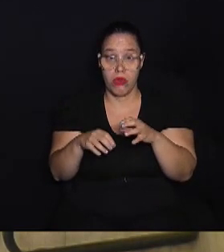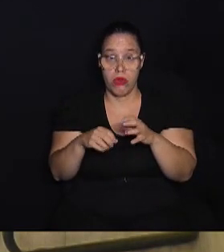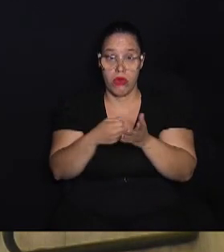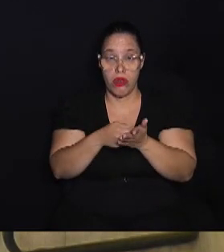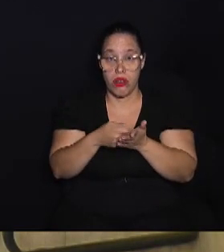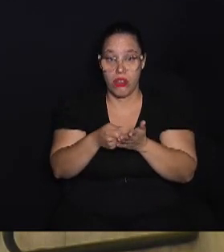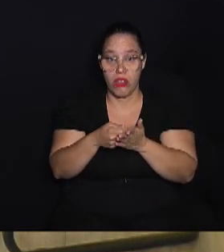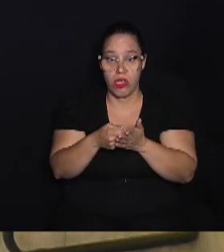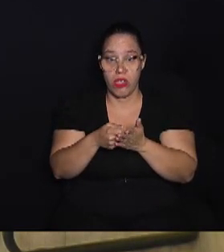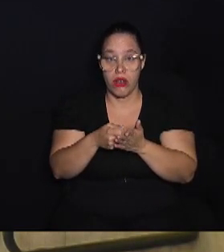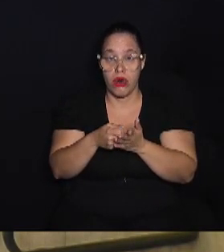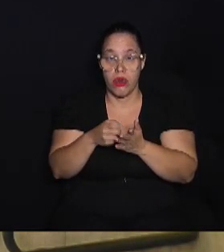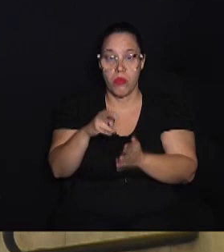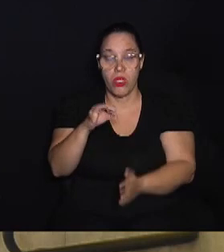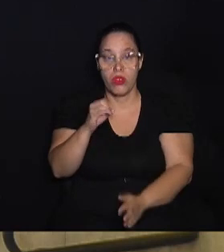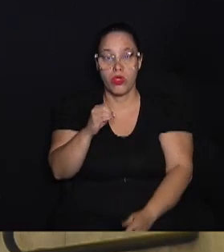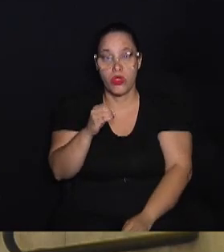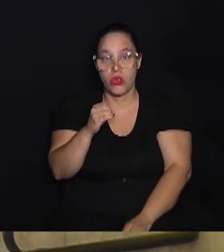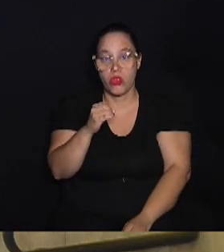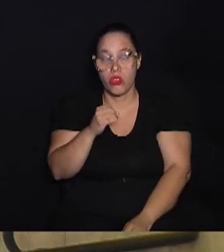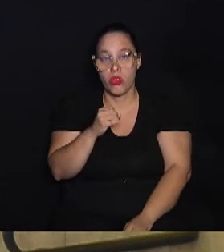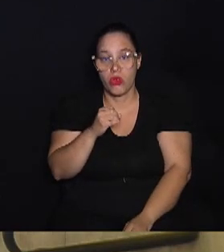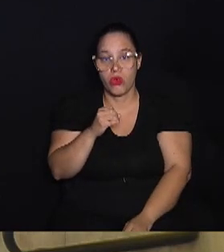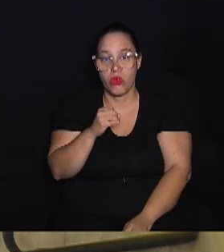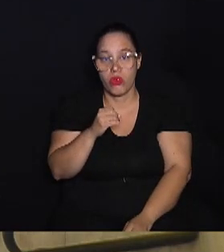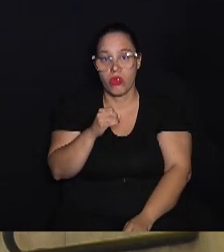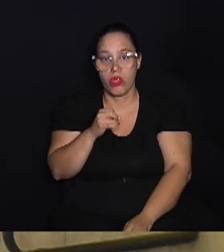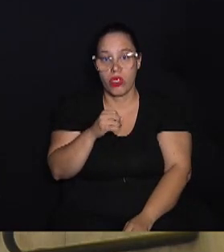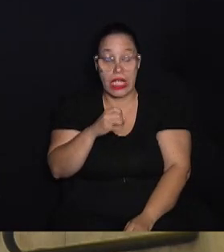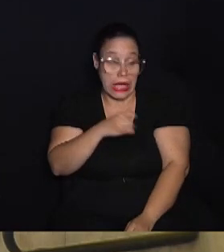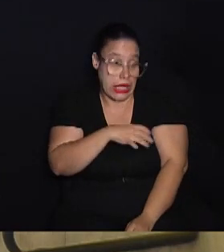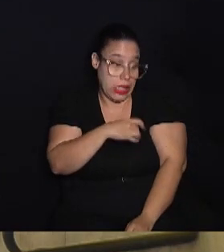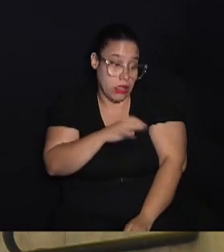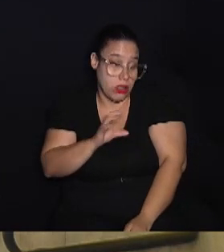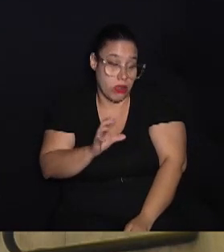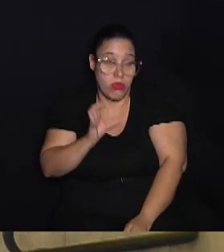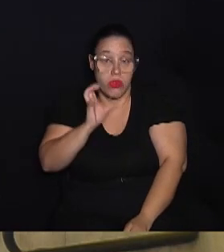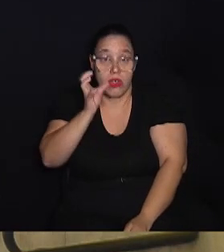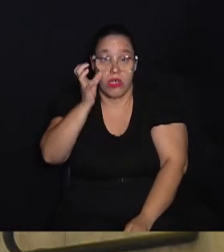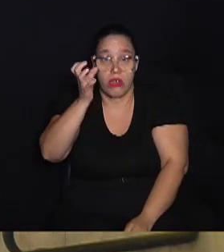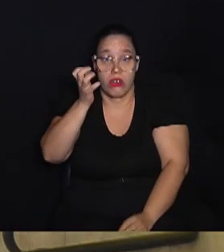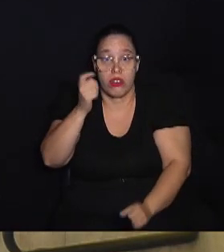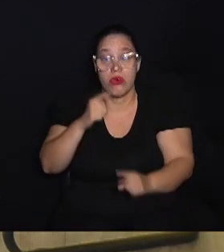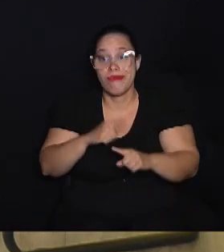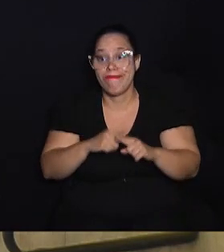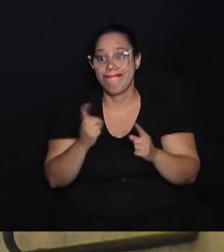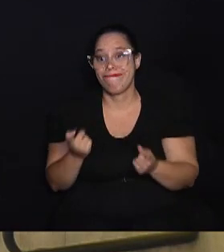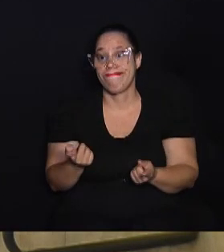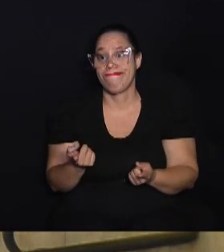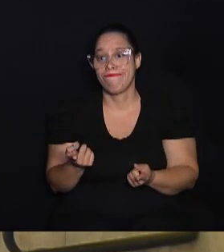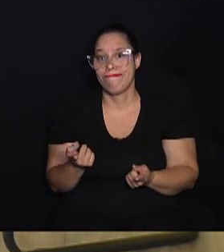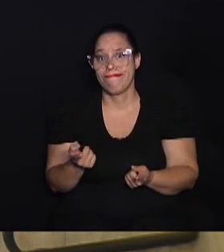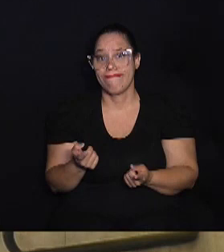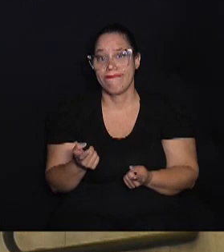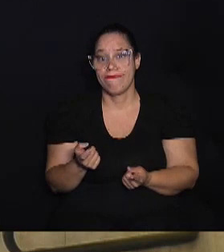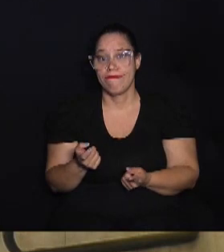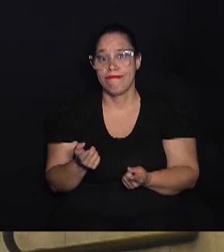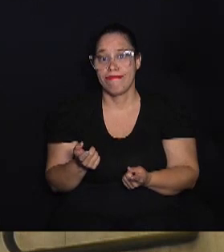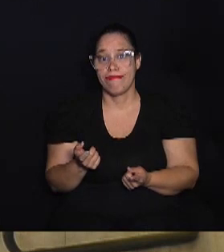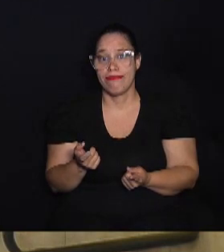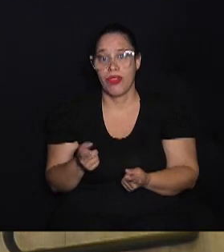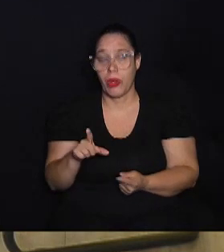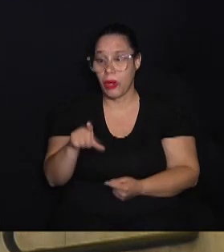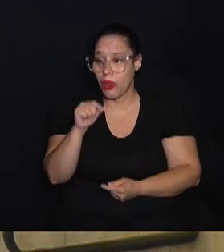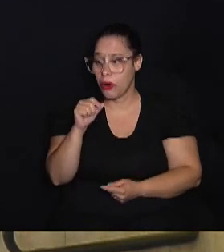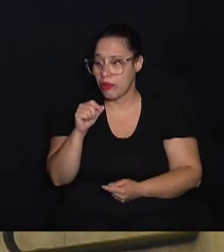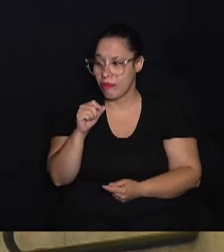um documento pro lixo comum, porque eu tenho medo que aconteça alguma coisa, mas ao mesmo tempo, aquela